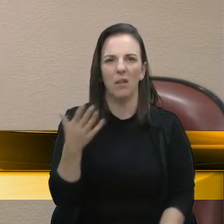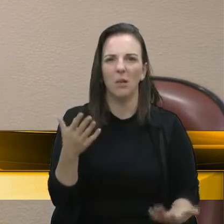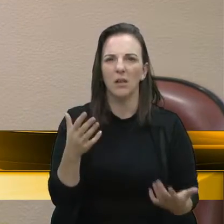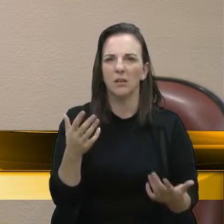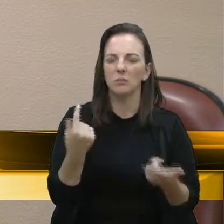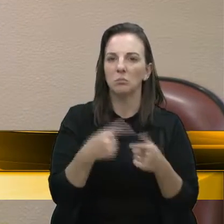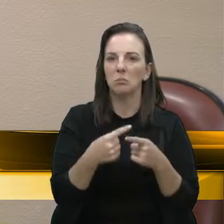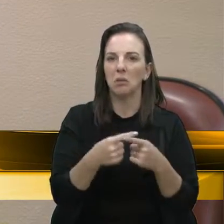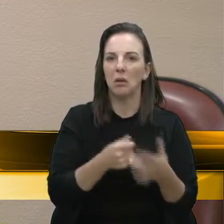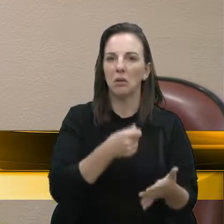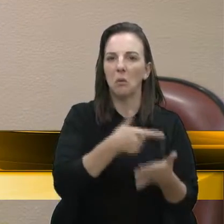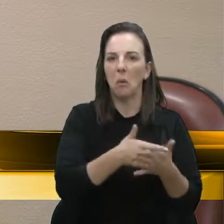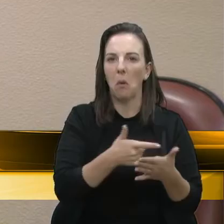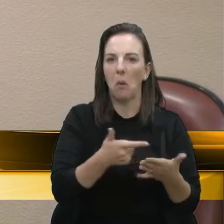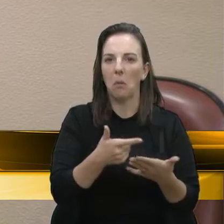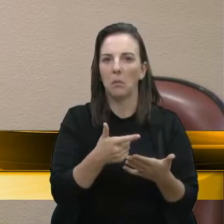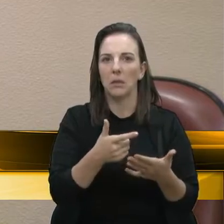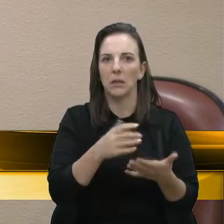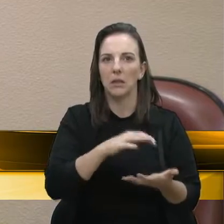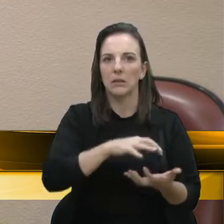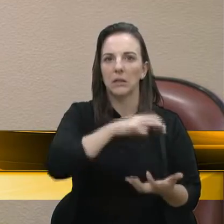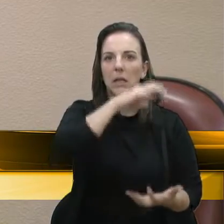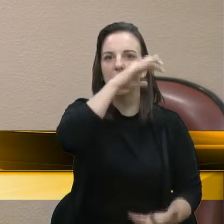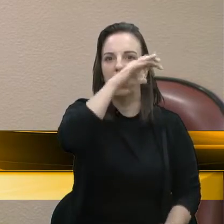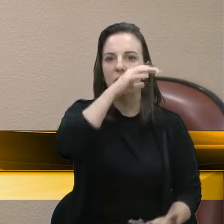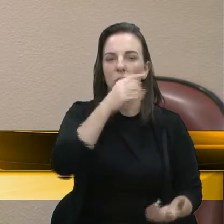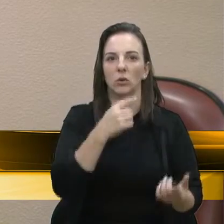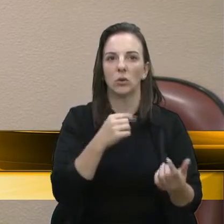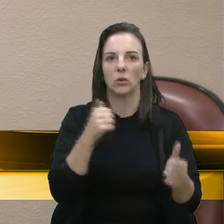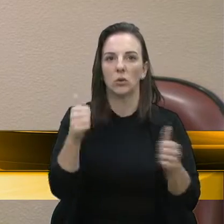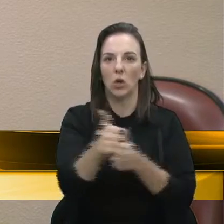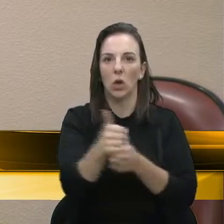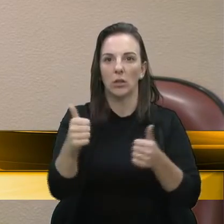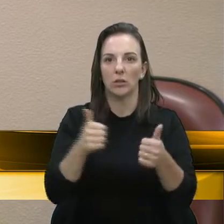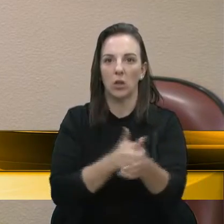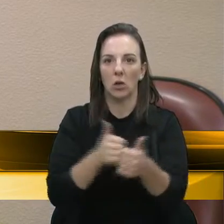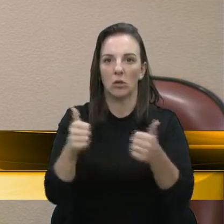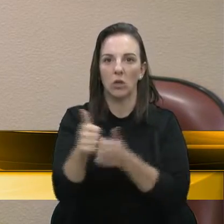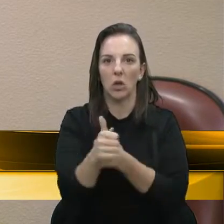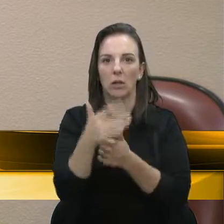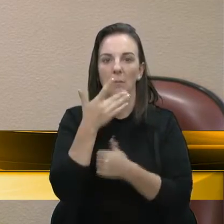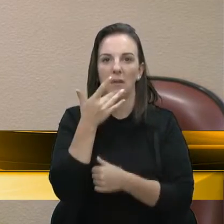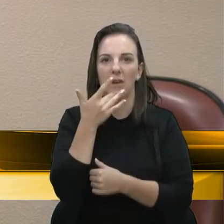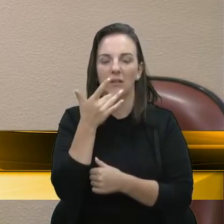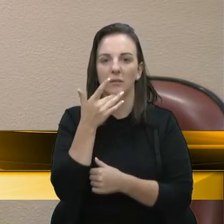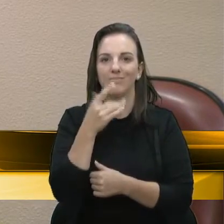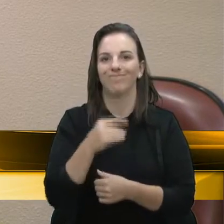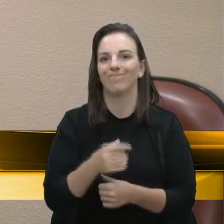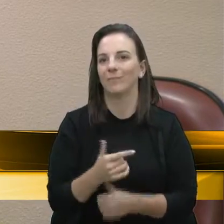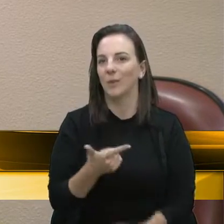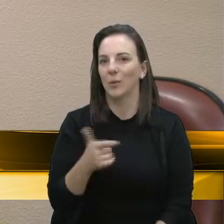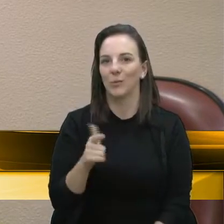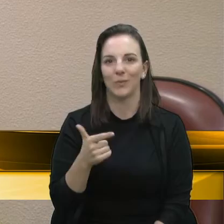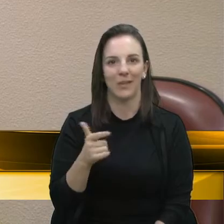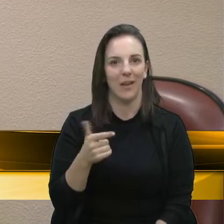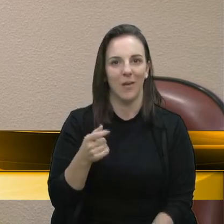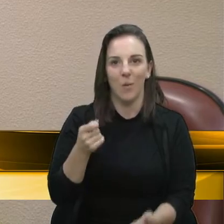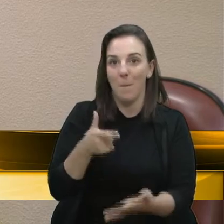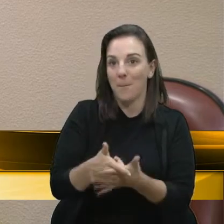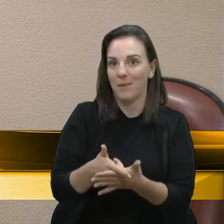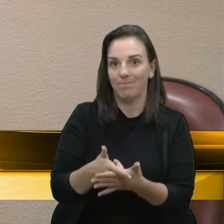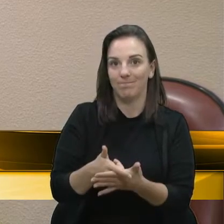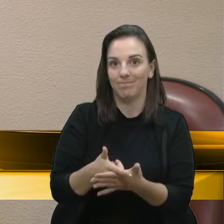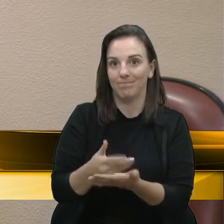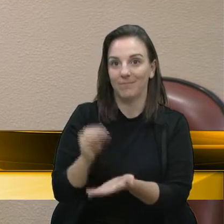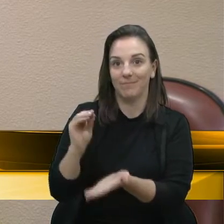aí tem maior rotatividade, facilita. Porque não tem no mercado. Existem relatos aí de que nós tivemos problemas, né?